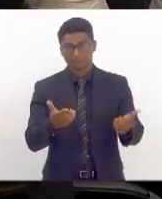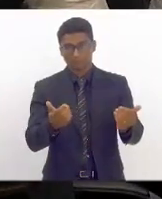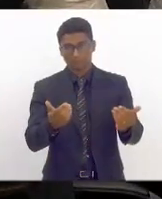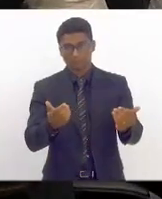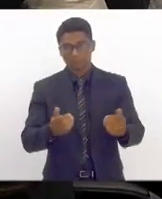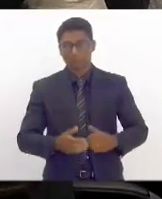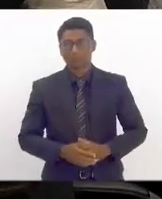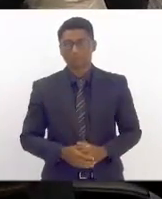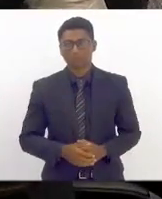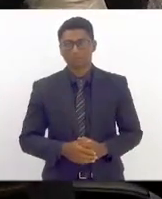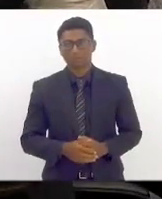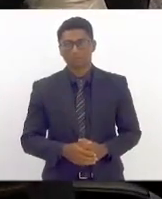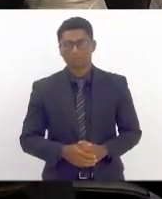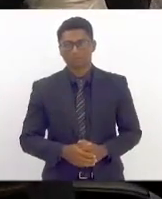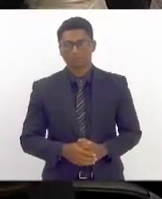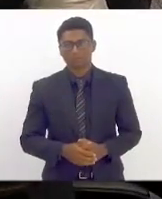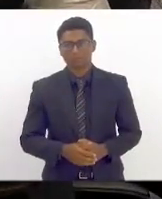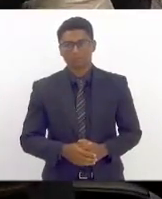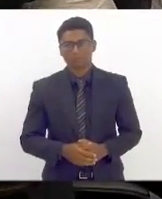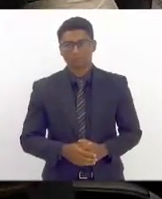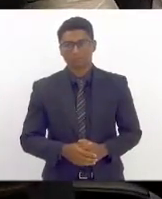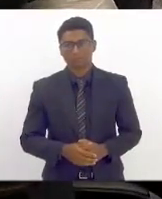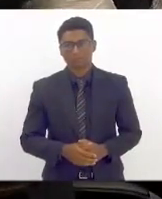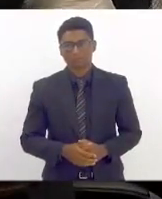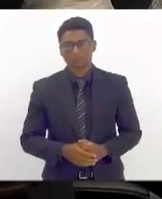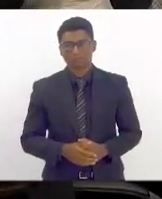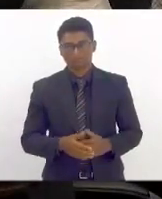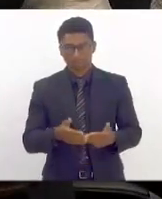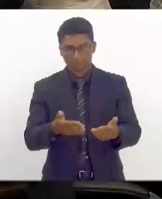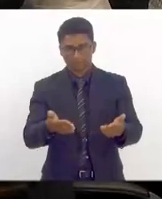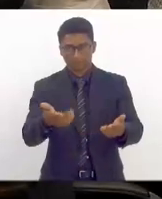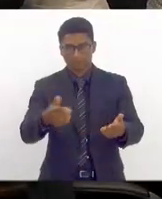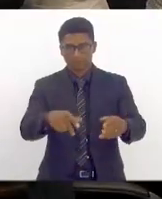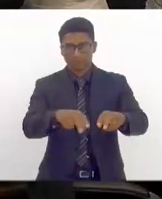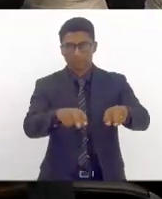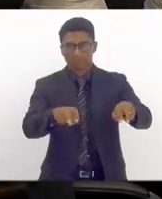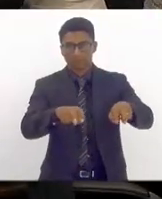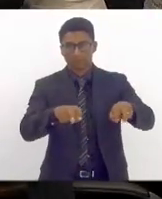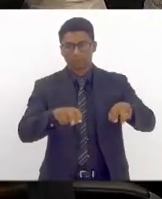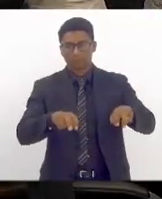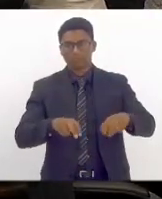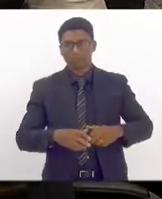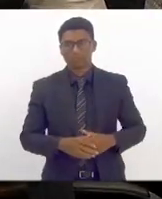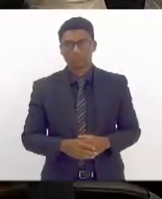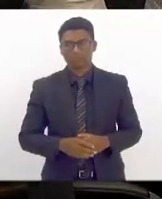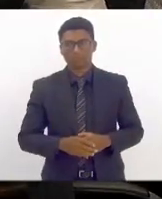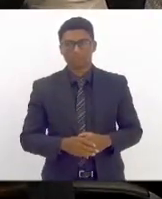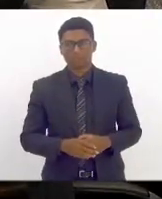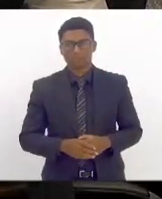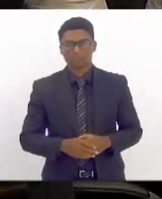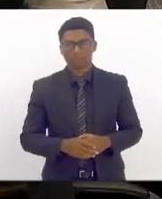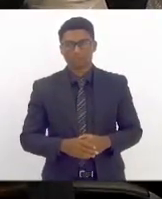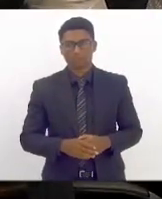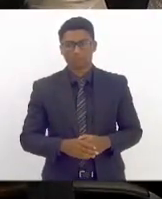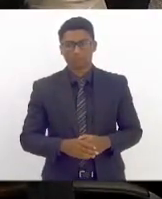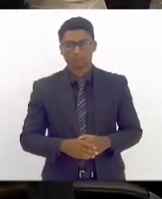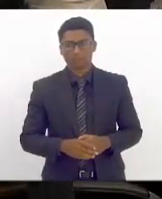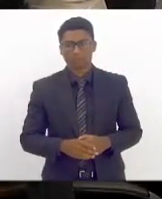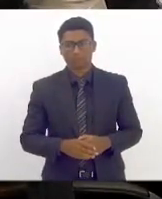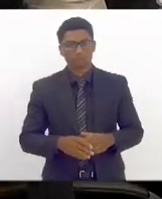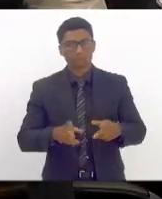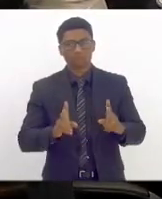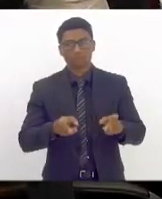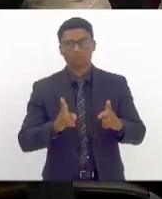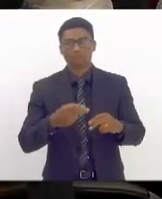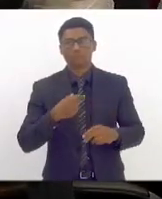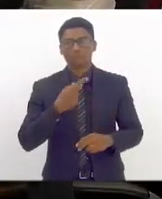é uma Vem cá vamos deixar esse pessoal voltando para o lugar Você sabe que eu vivo dizendo por